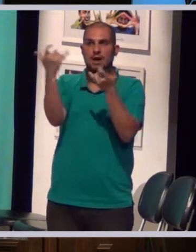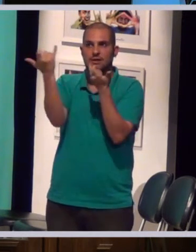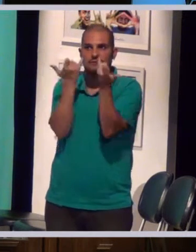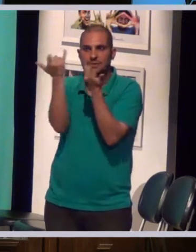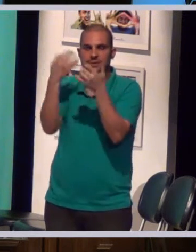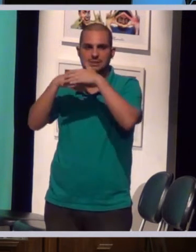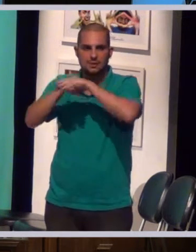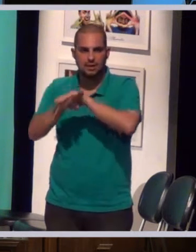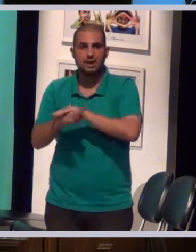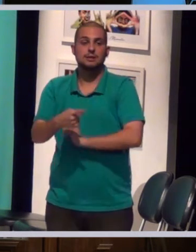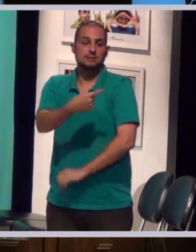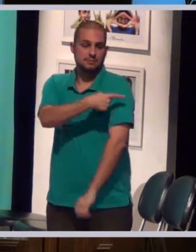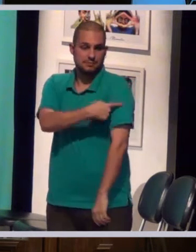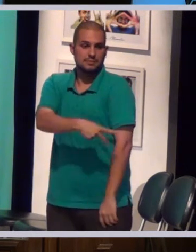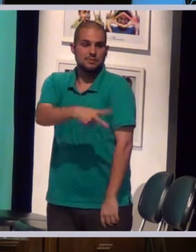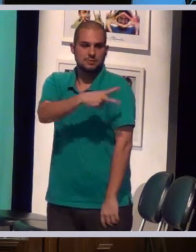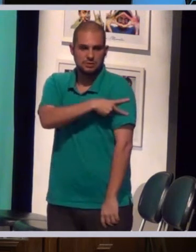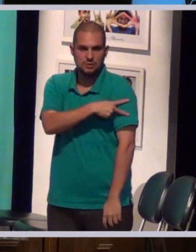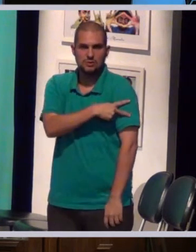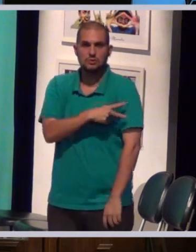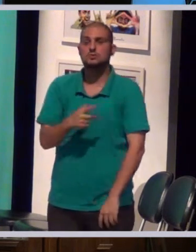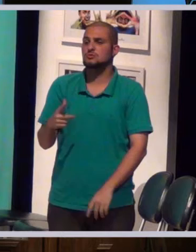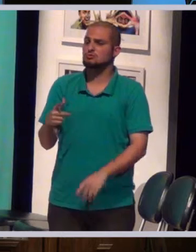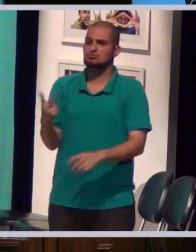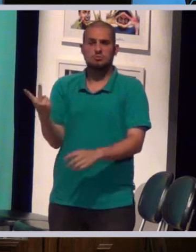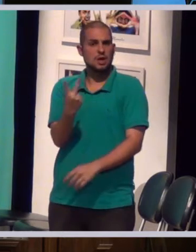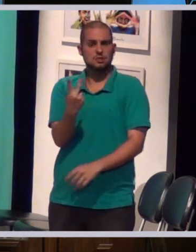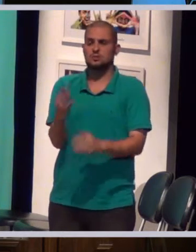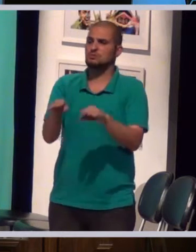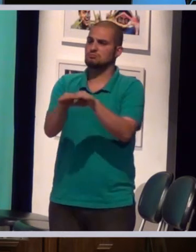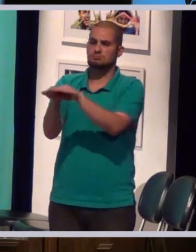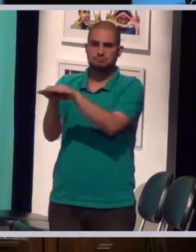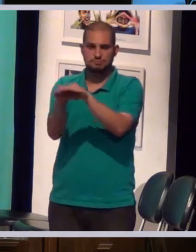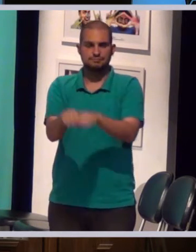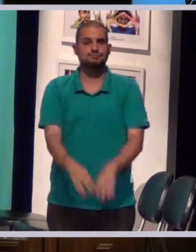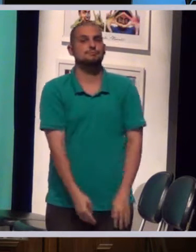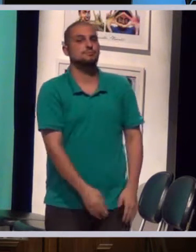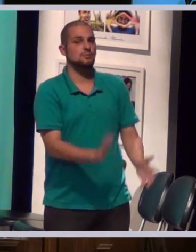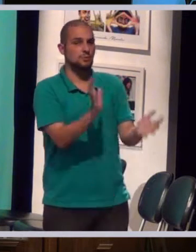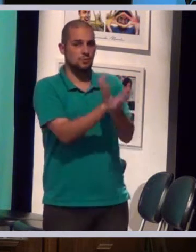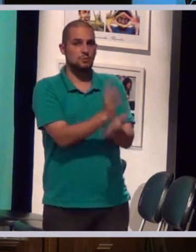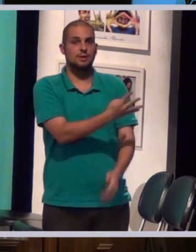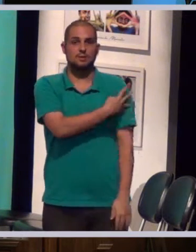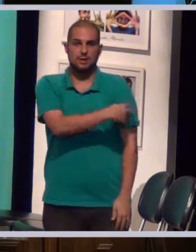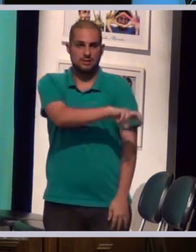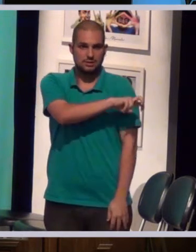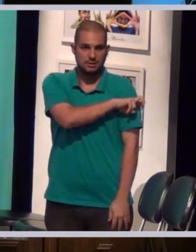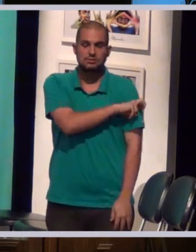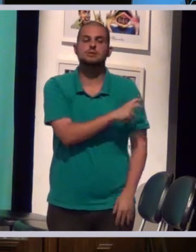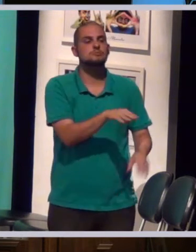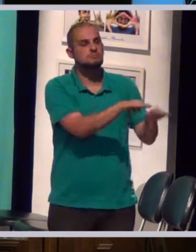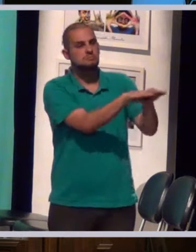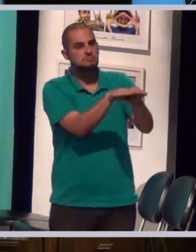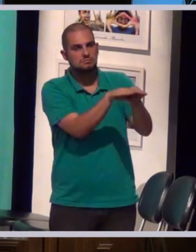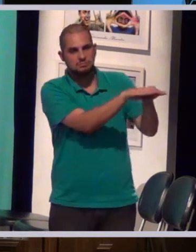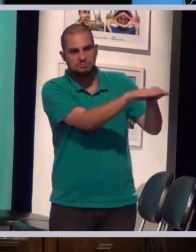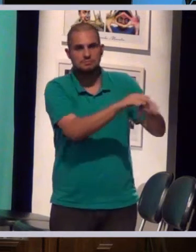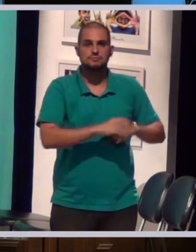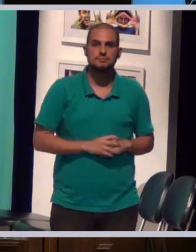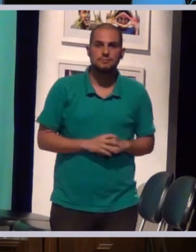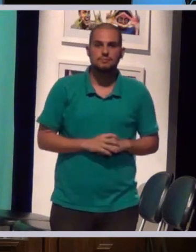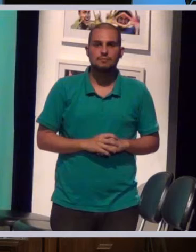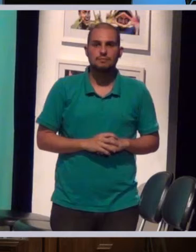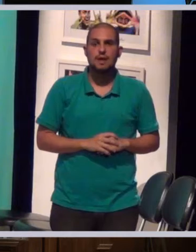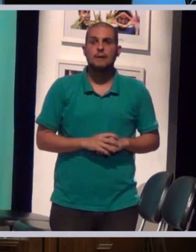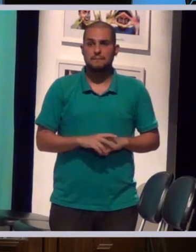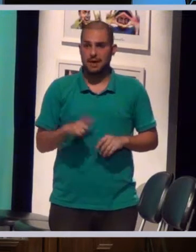1º e 2º ano tiveram um desempenho semelhante, as de 4º e 5º ano também tiveram um desempenho semelhante, mas houve um